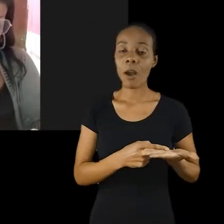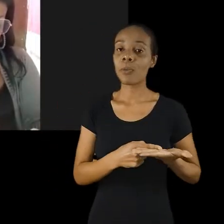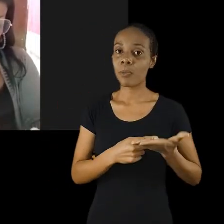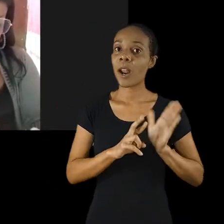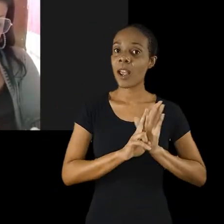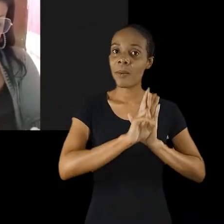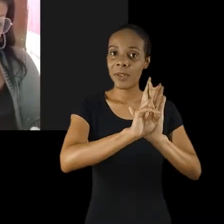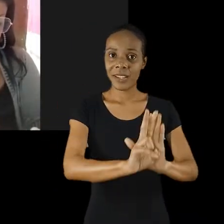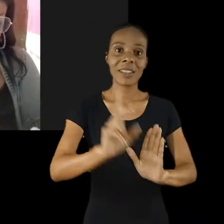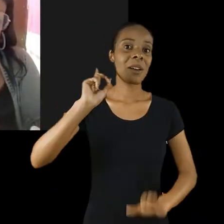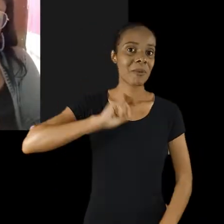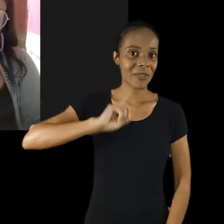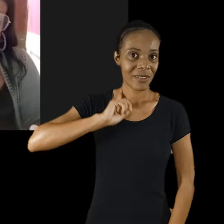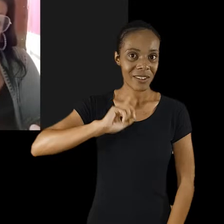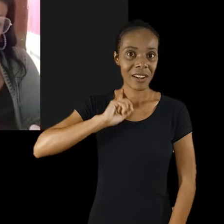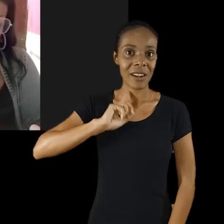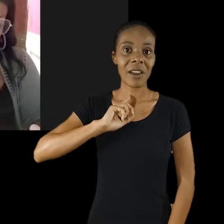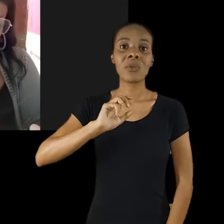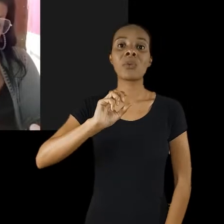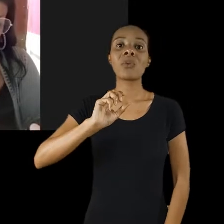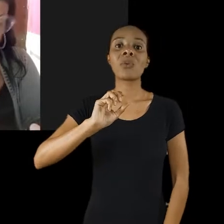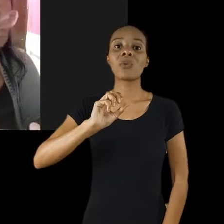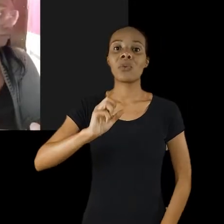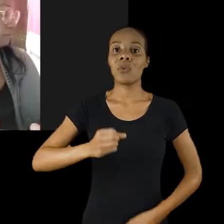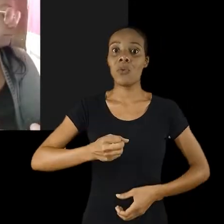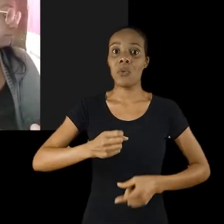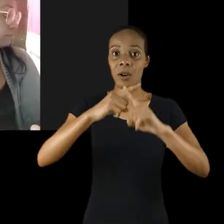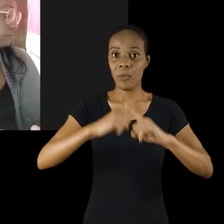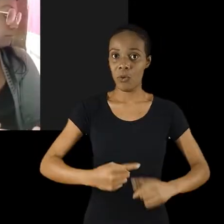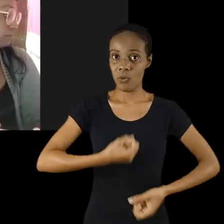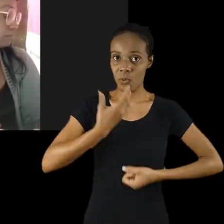Minas Gerais, no Slam BNDES,